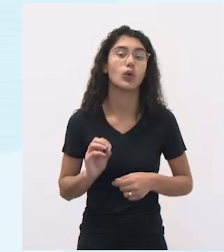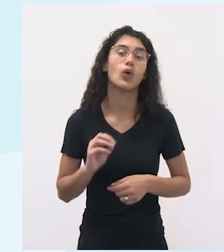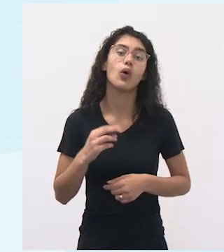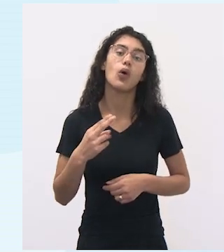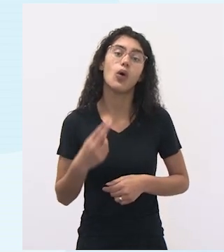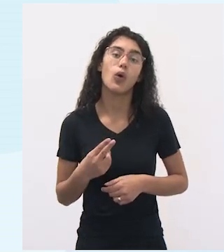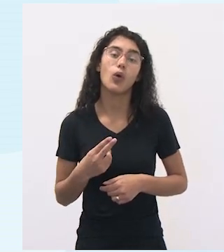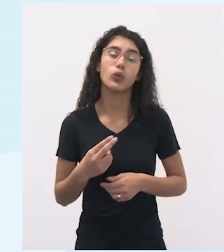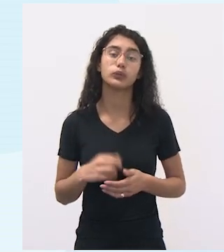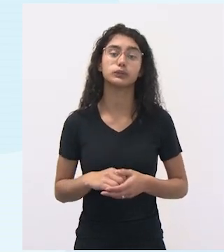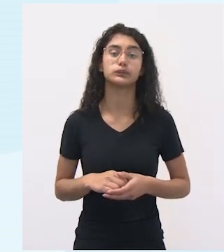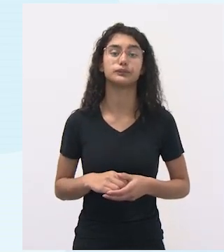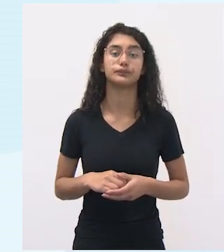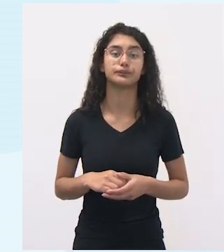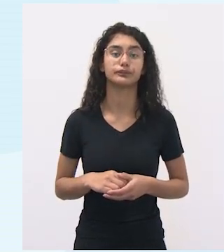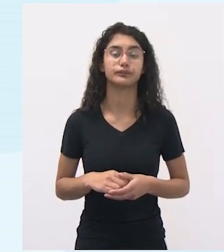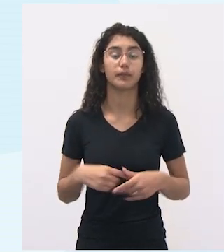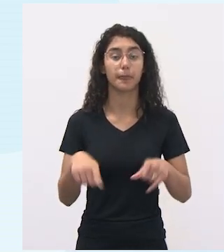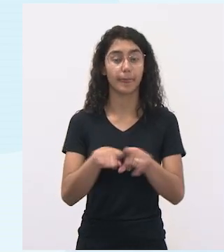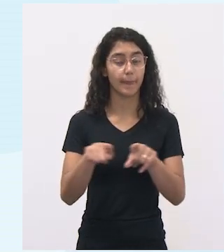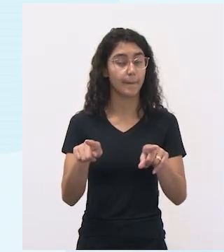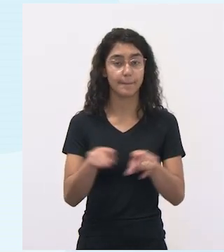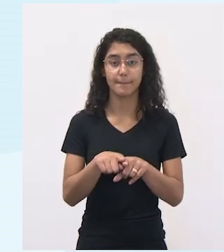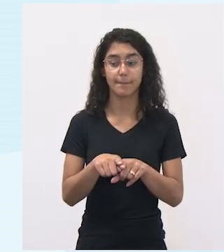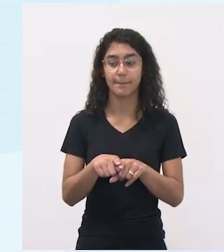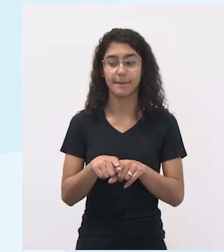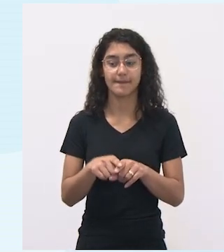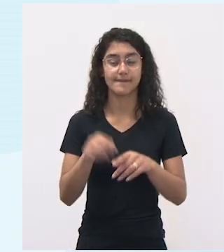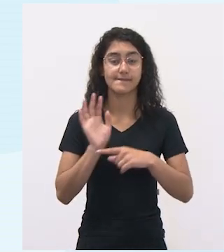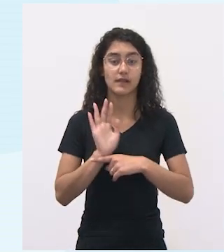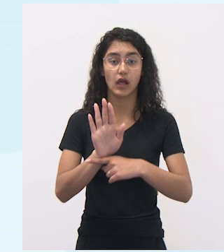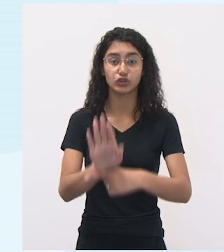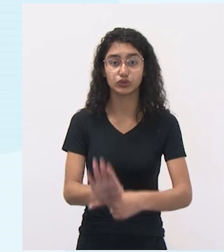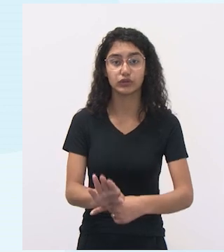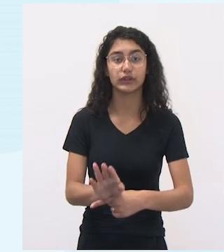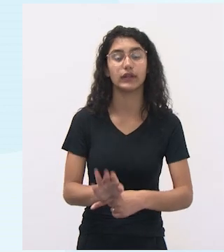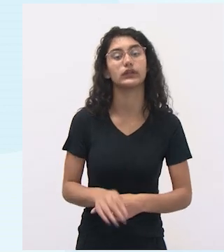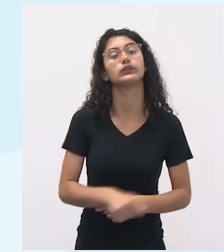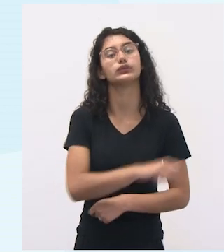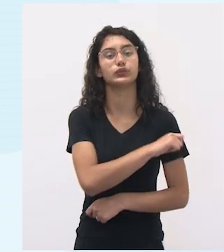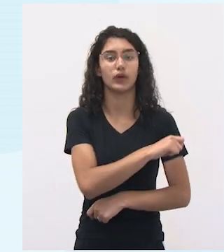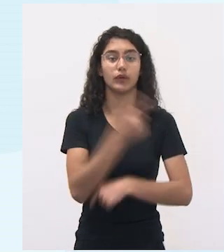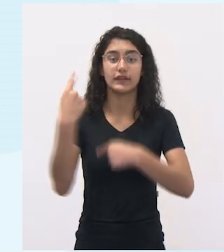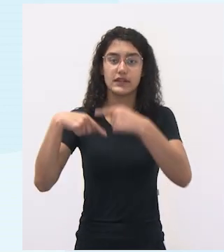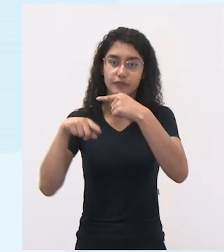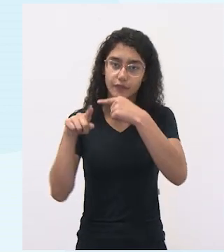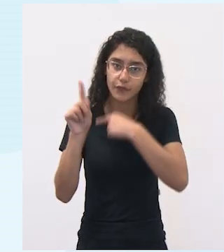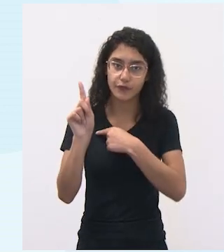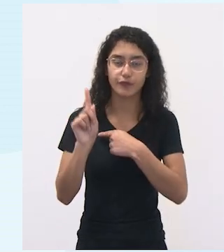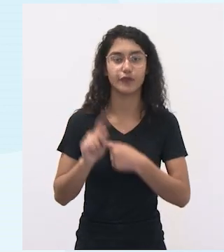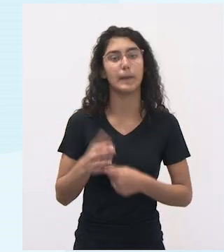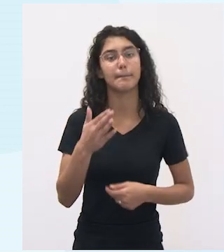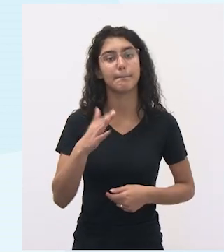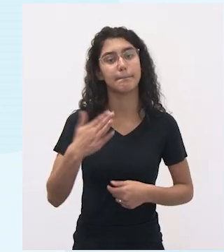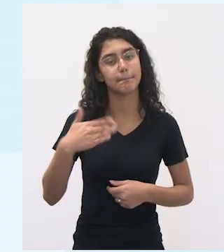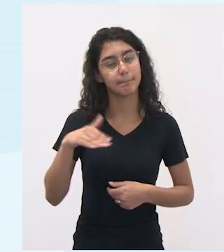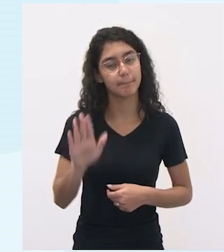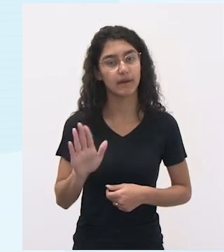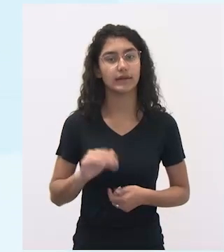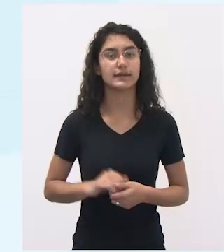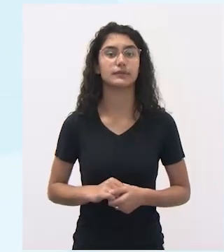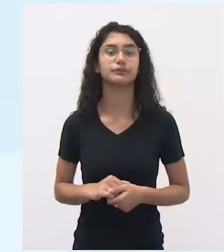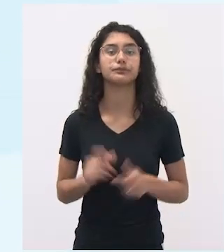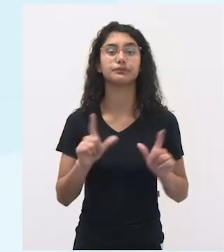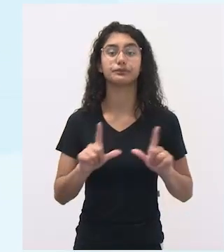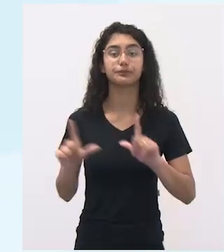também recuperando aquele que ainda não atingiu os domínios. Por isso, o ciclo é sistêmico. E, para isso, no próximo slide, vai apresentar